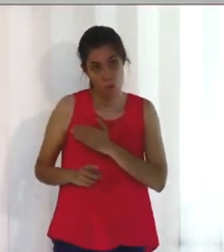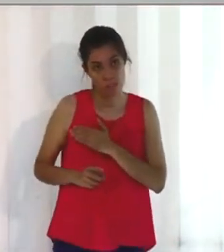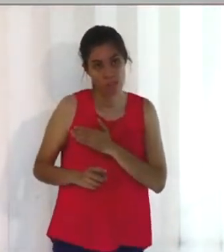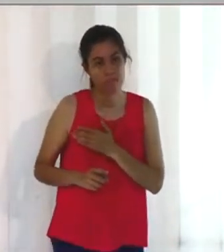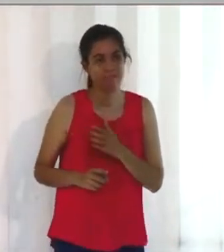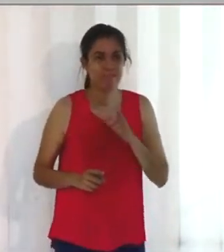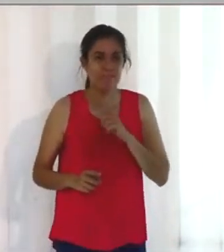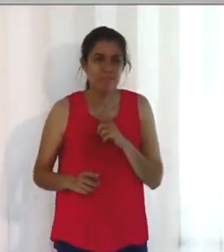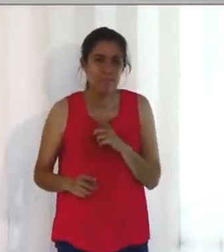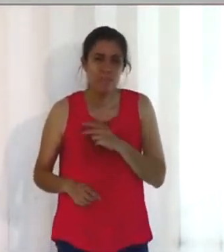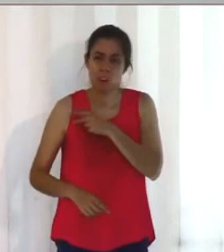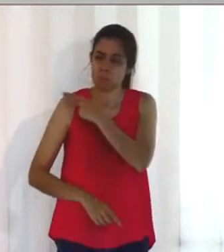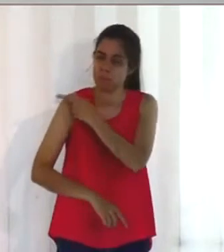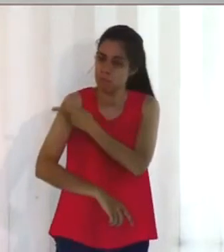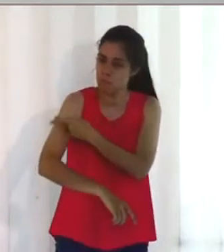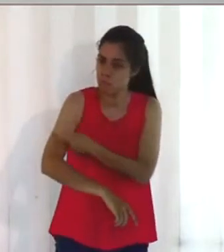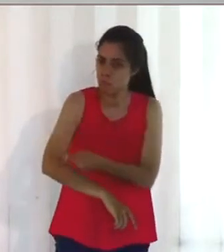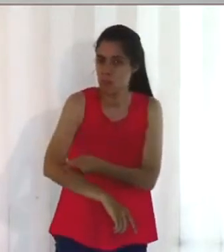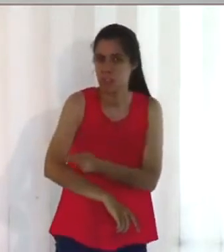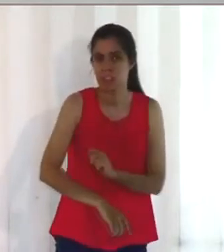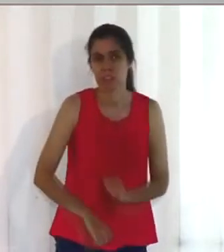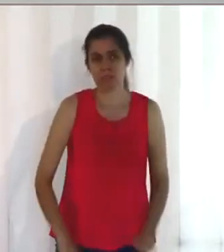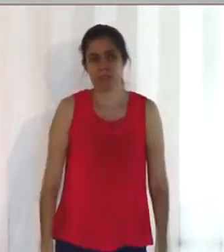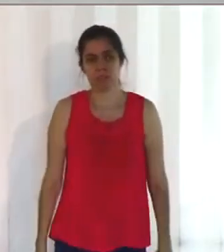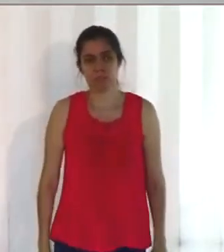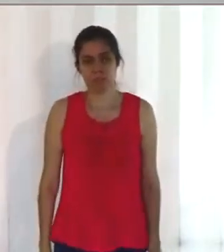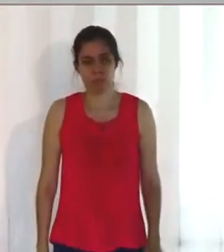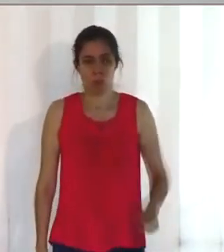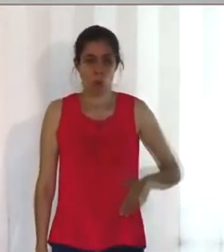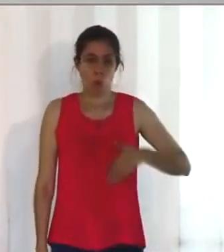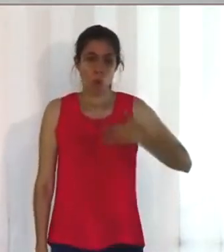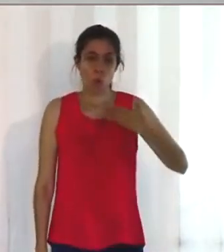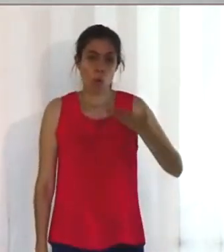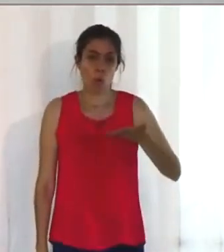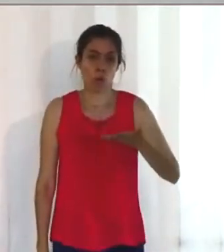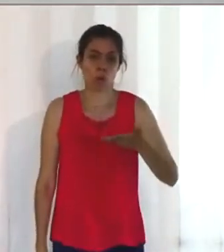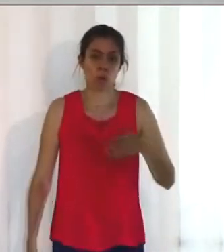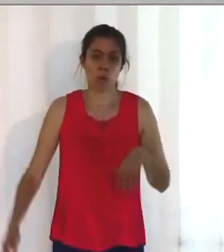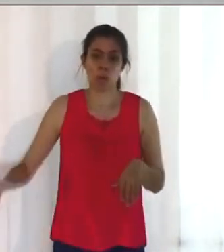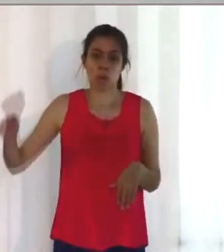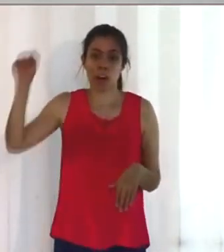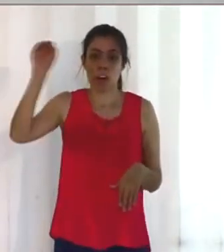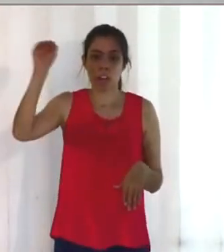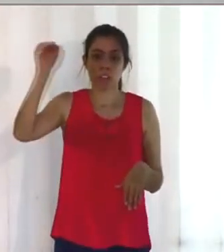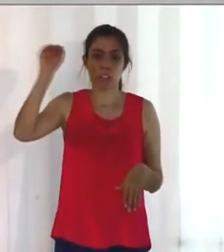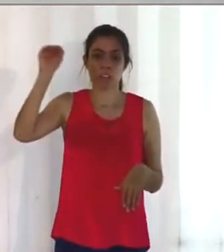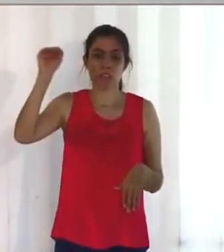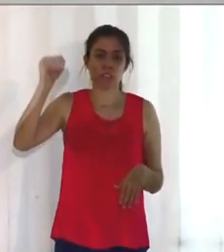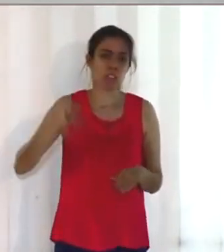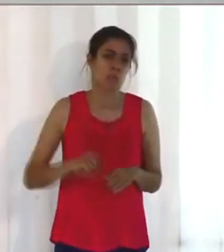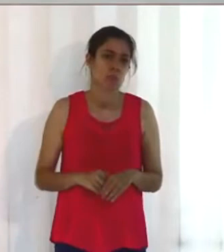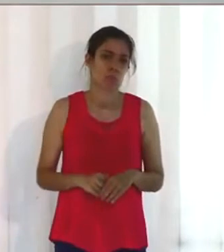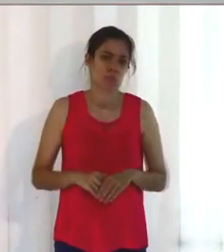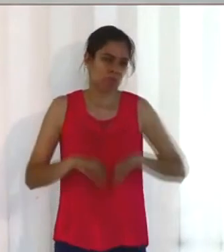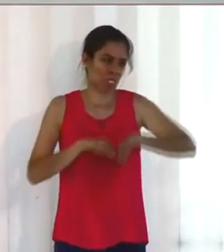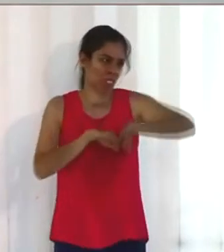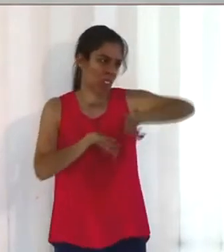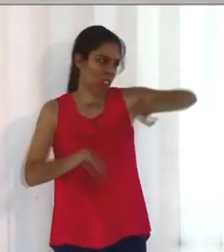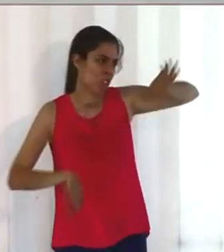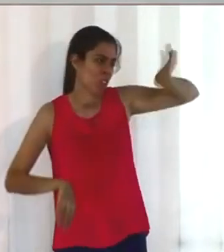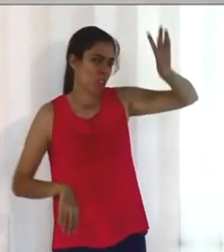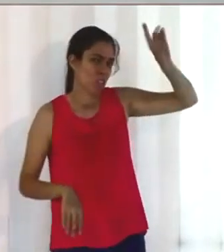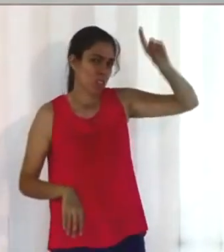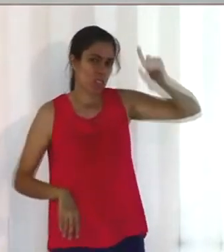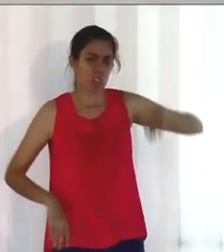nossos corações vão ficando muito divididos, e então a nossa adoração a Deus passa a ser uma adoração fracionada, ou pode ser